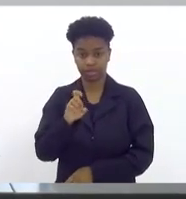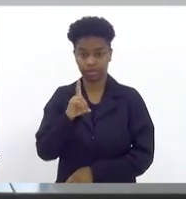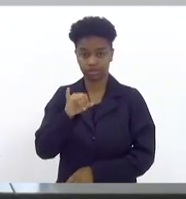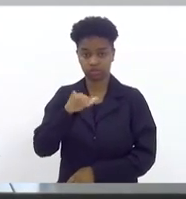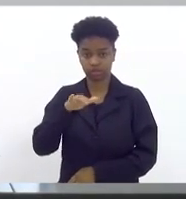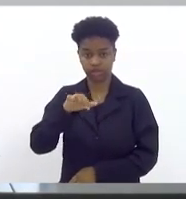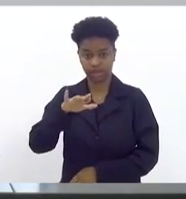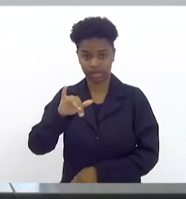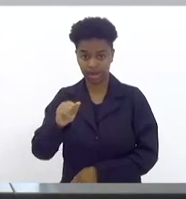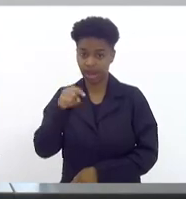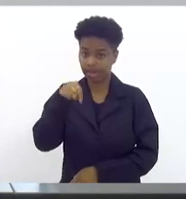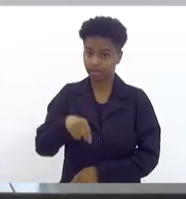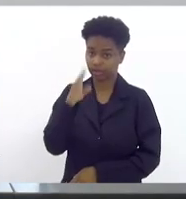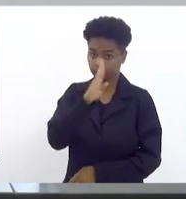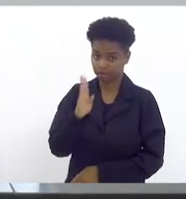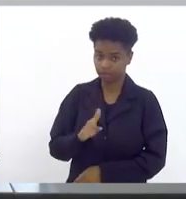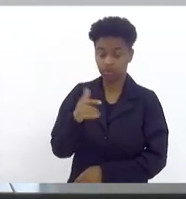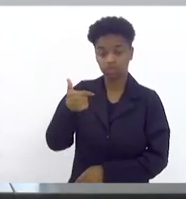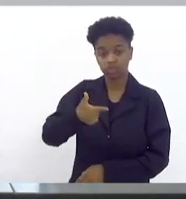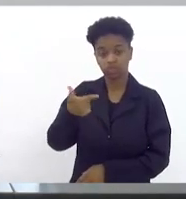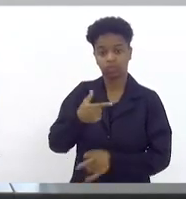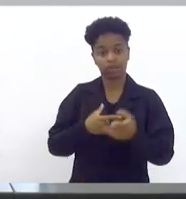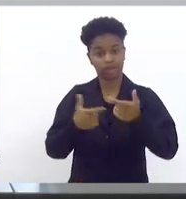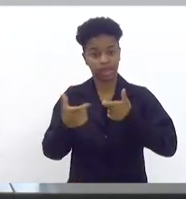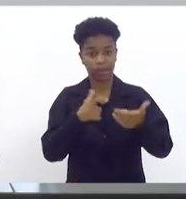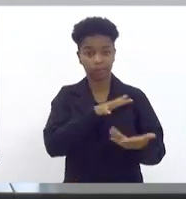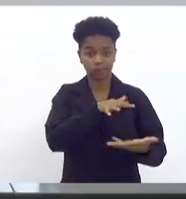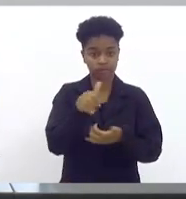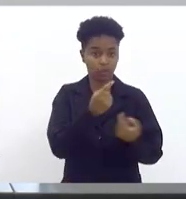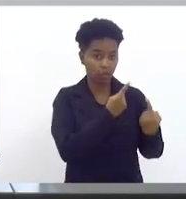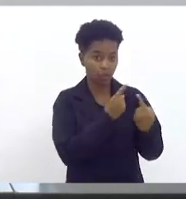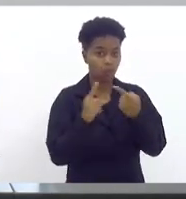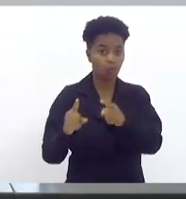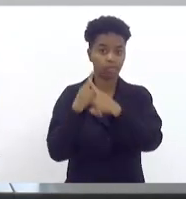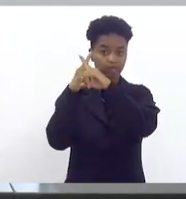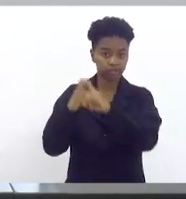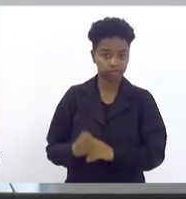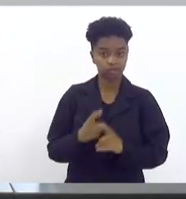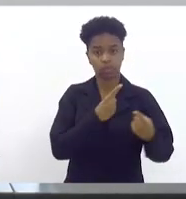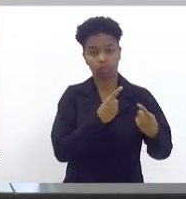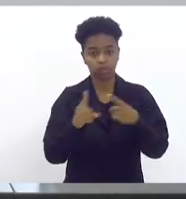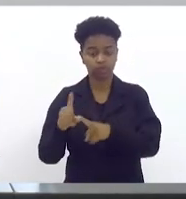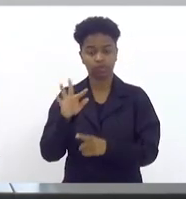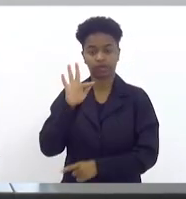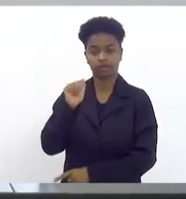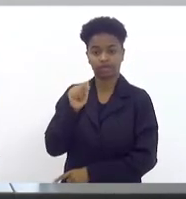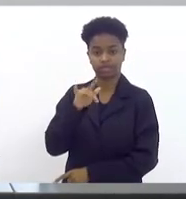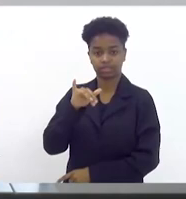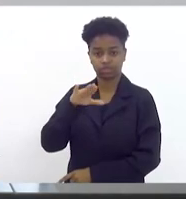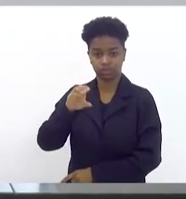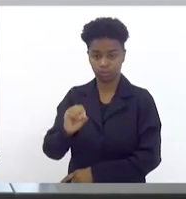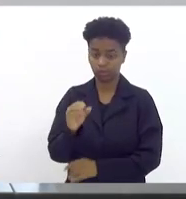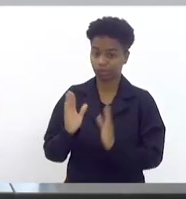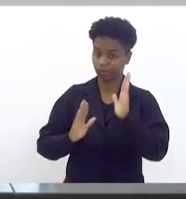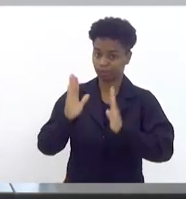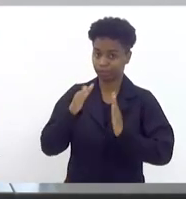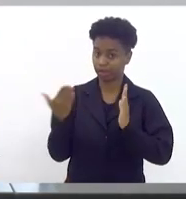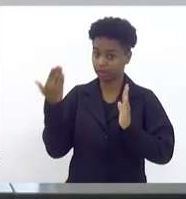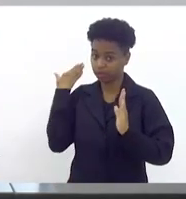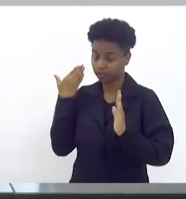Força Expedicionária Brasileira na Segunda Guerra Mundial no combate ao fascismo e ao nazismo naquele momento. Então, não tem